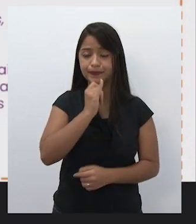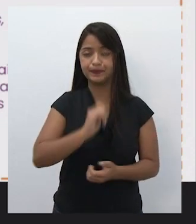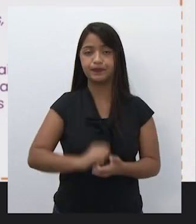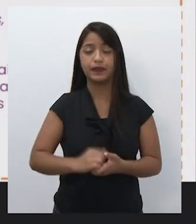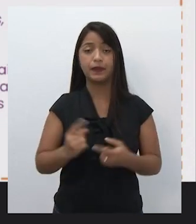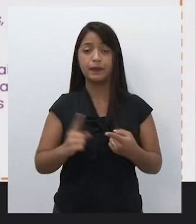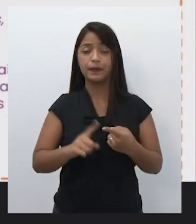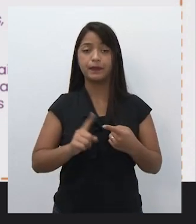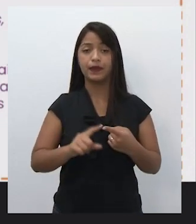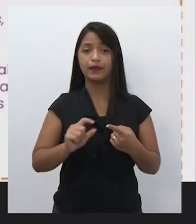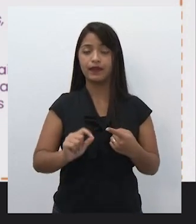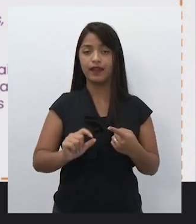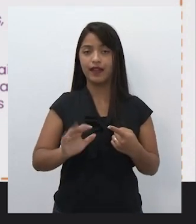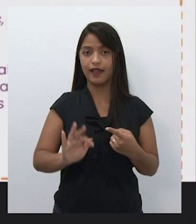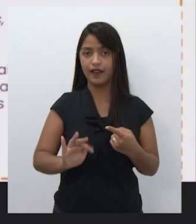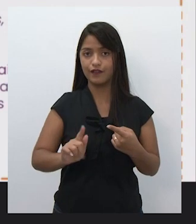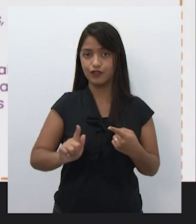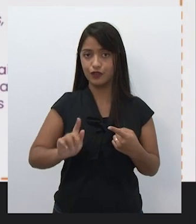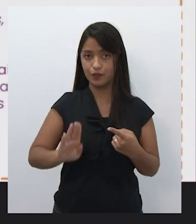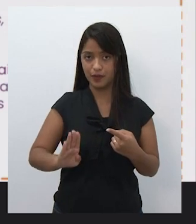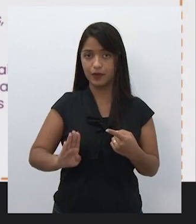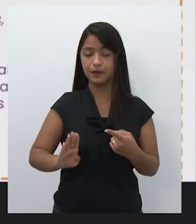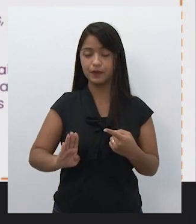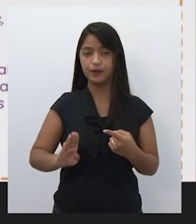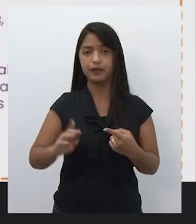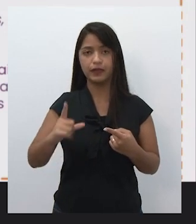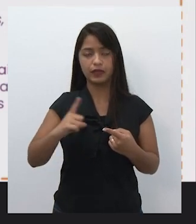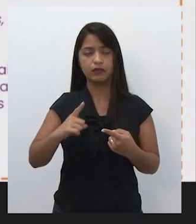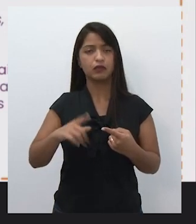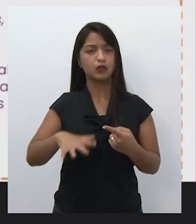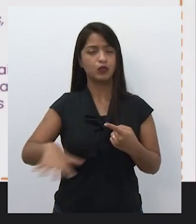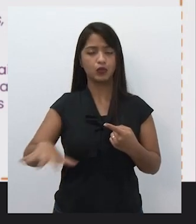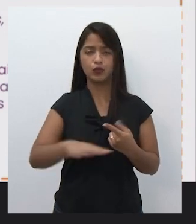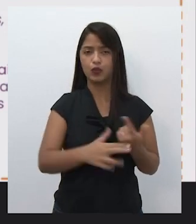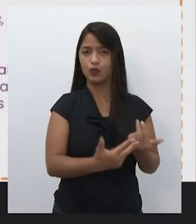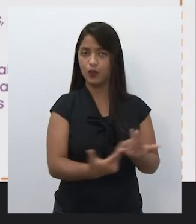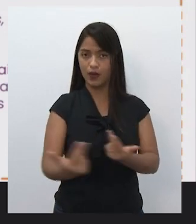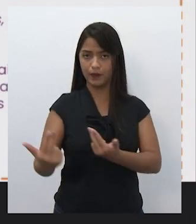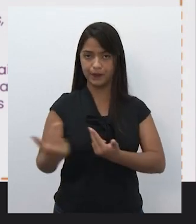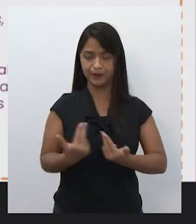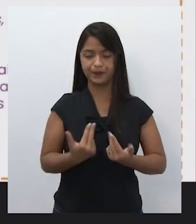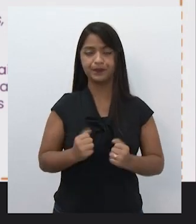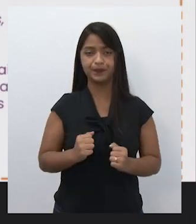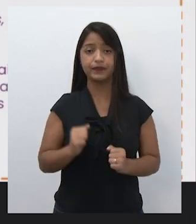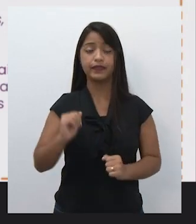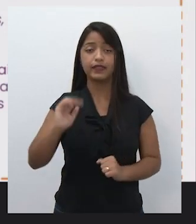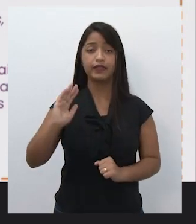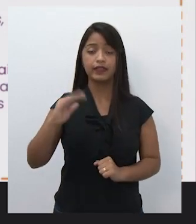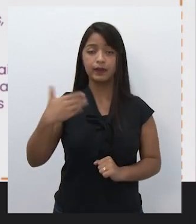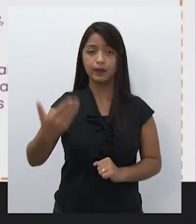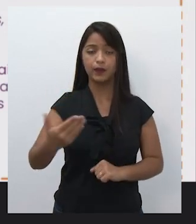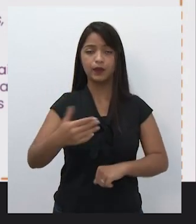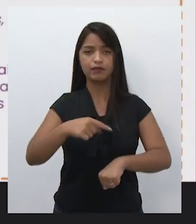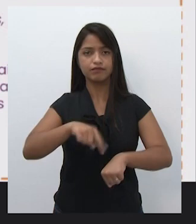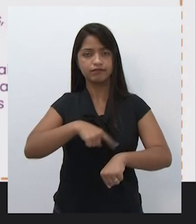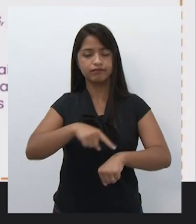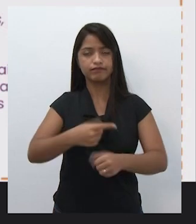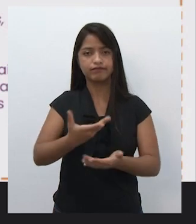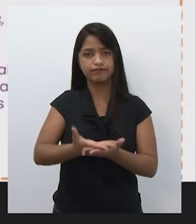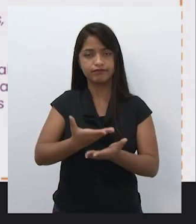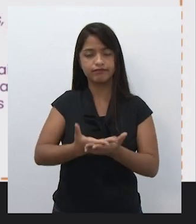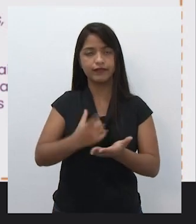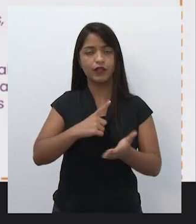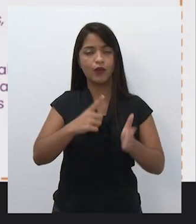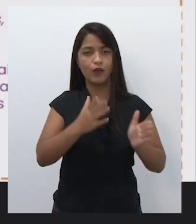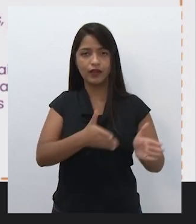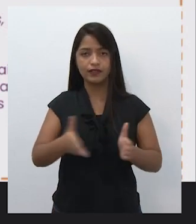básica. Tem um core que todo mundo vai ter. Se os itinerários depois forem super organizados, com